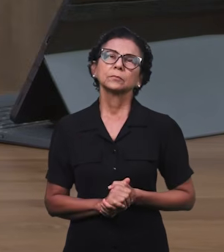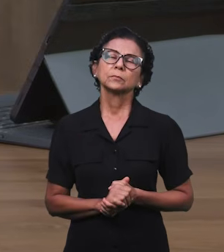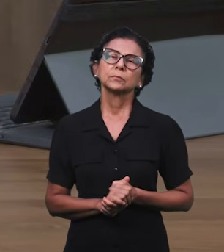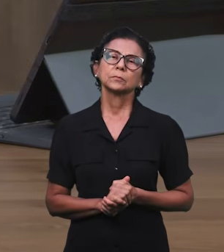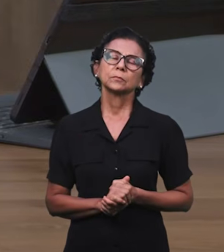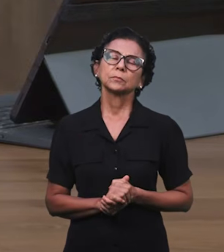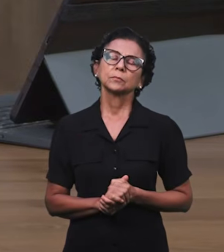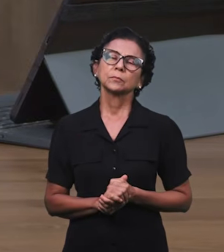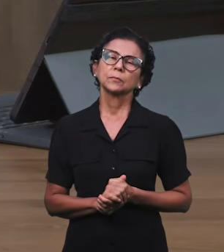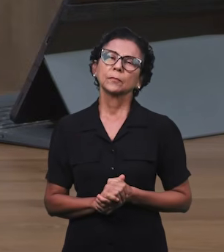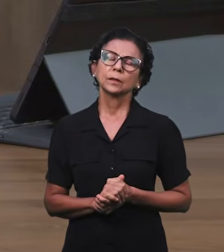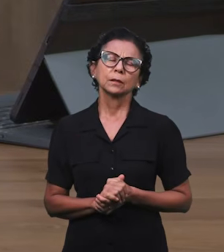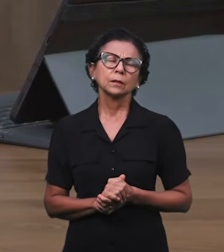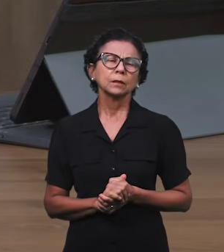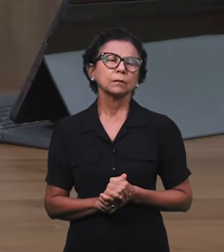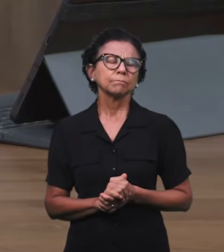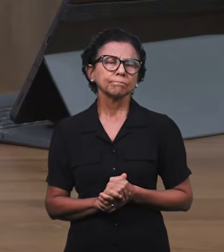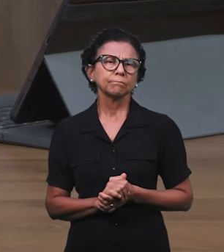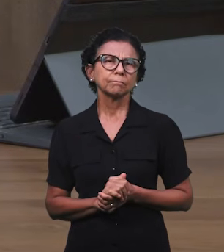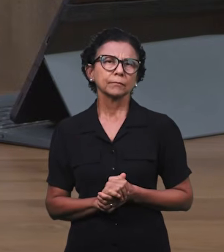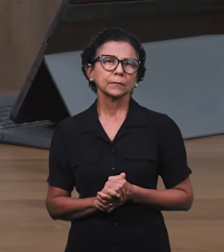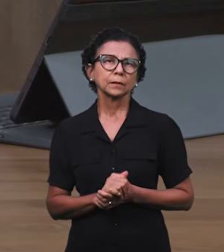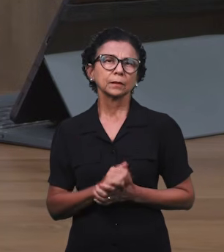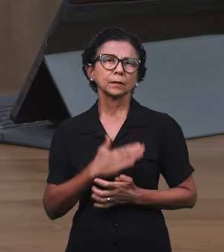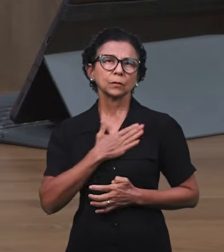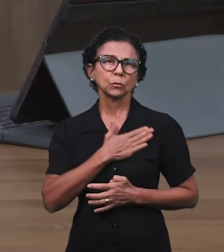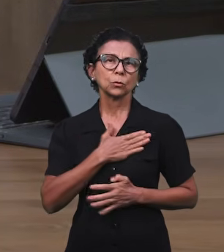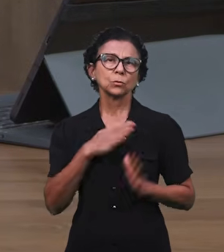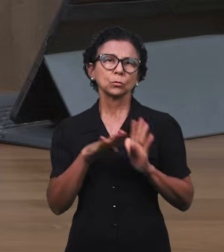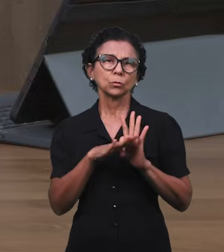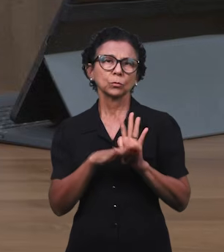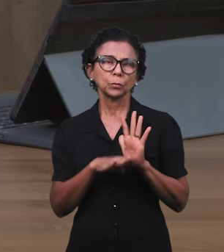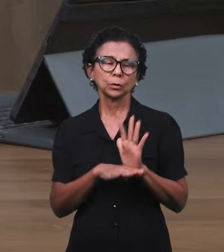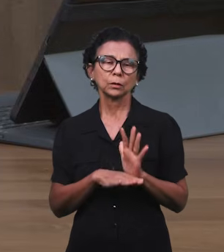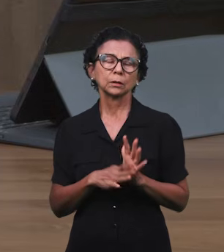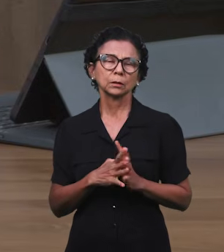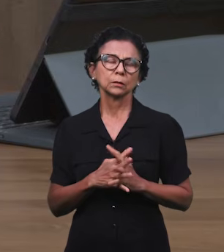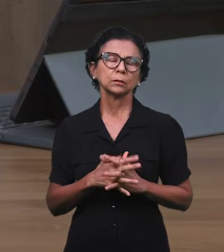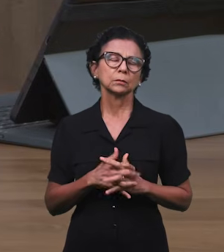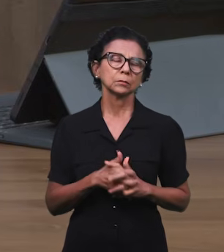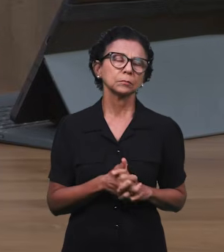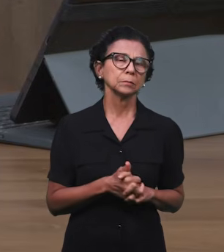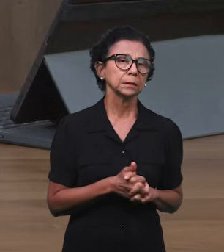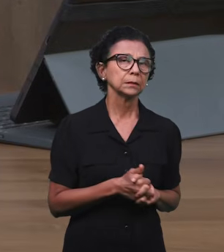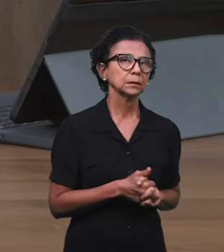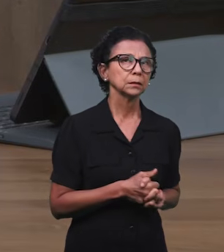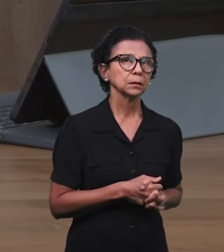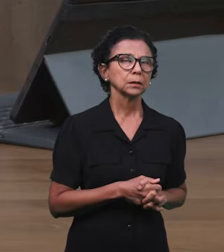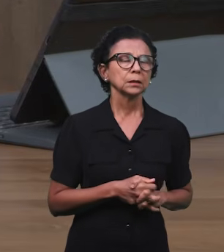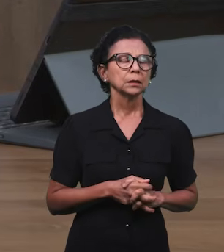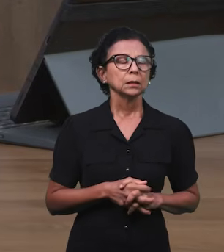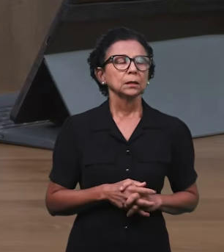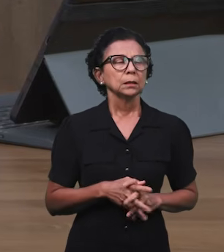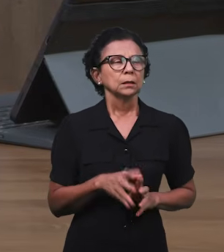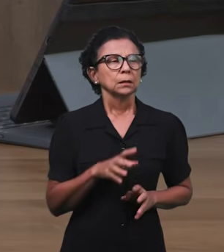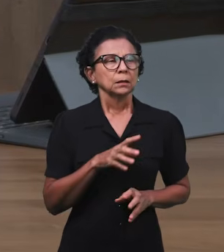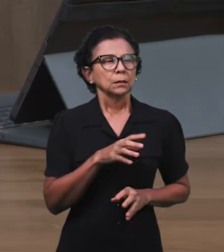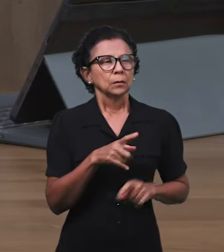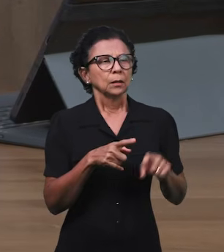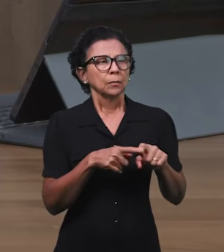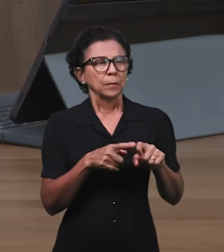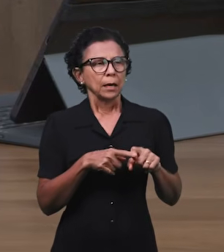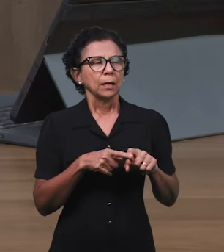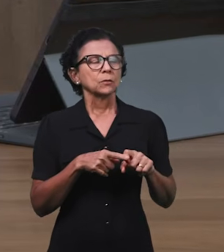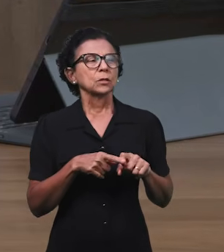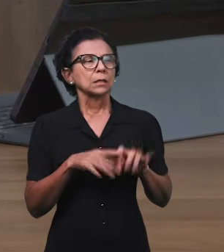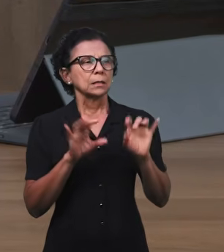nosso programa e que precisam de ouvir de uma profissional experiente como a senhora o que